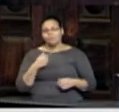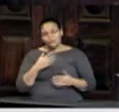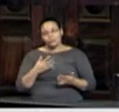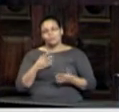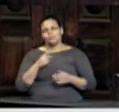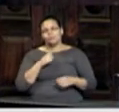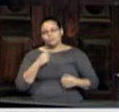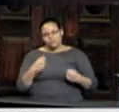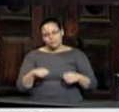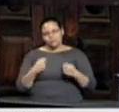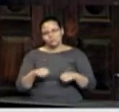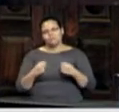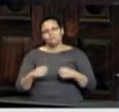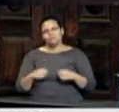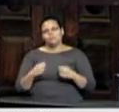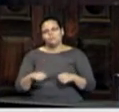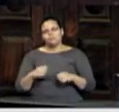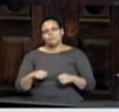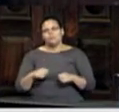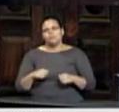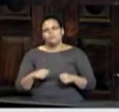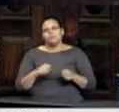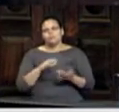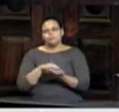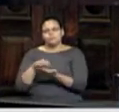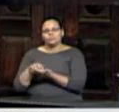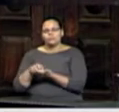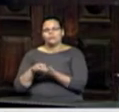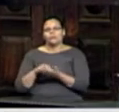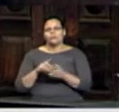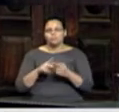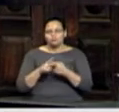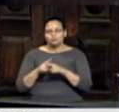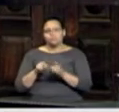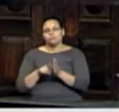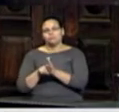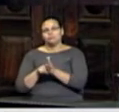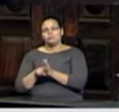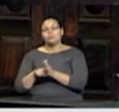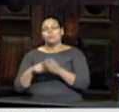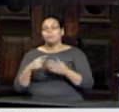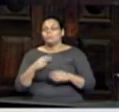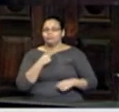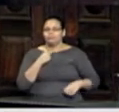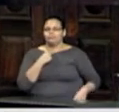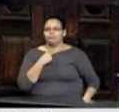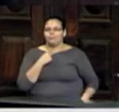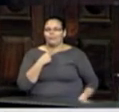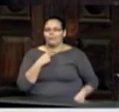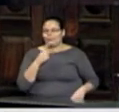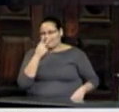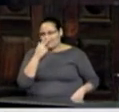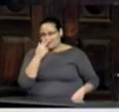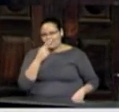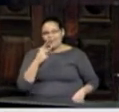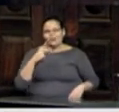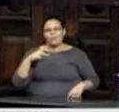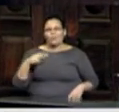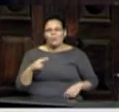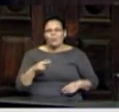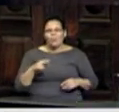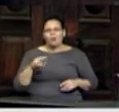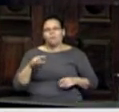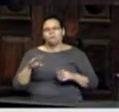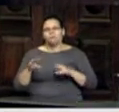agências reguladoras, não sou contra. No entanto, os mandatários não podem ser marionetes políticas de Garotinho para